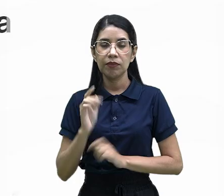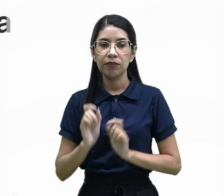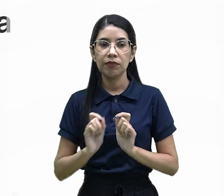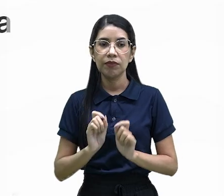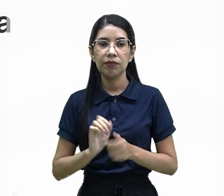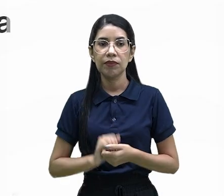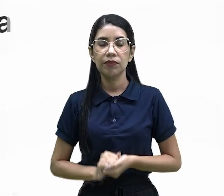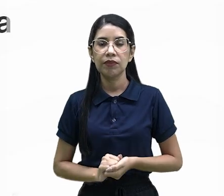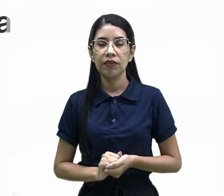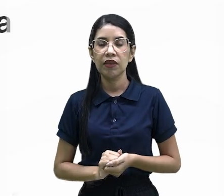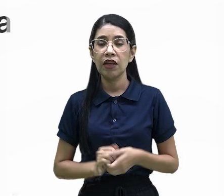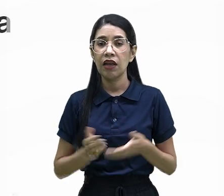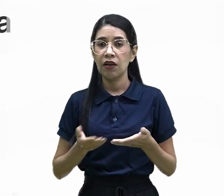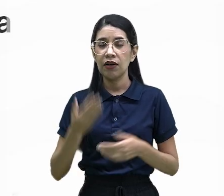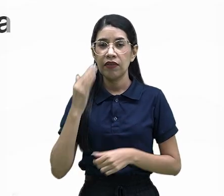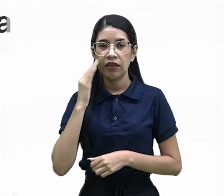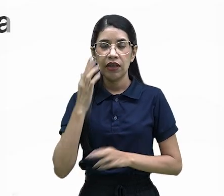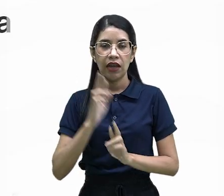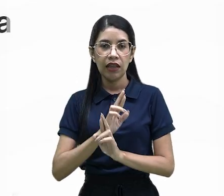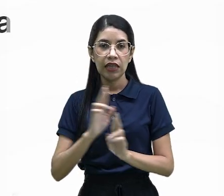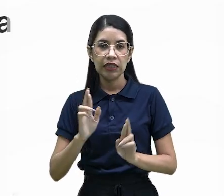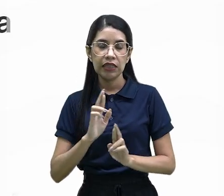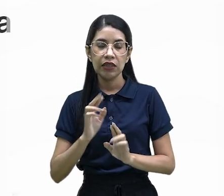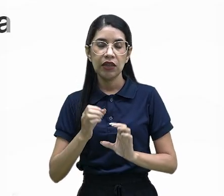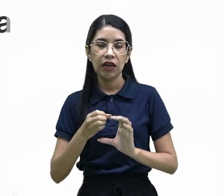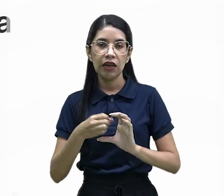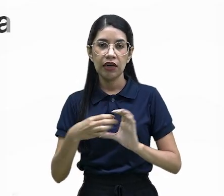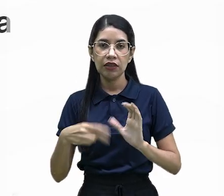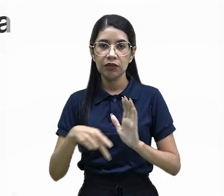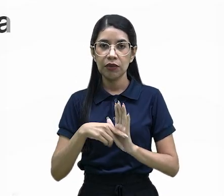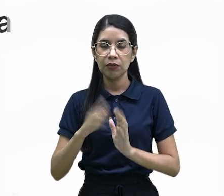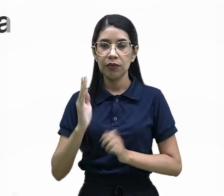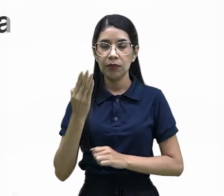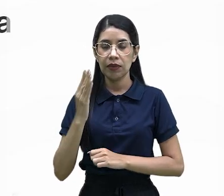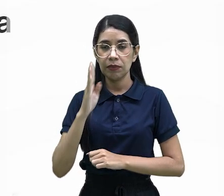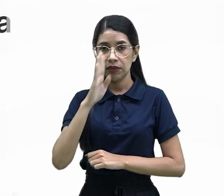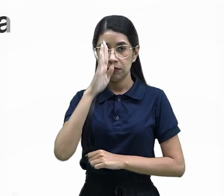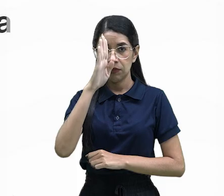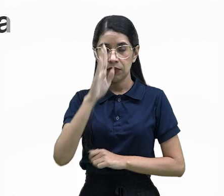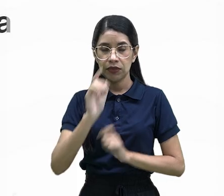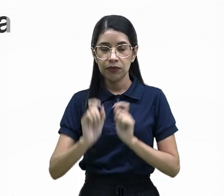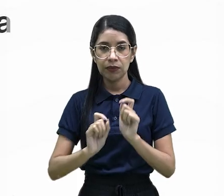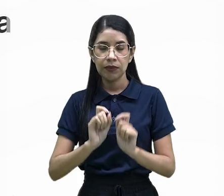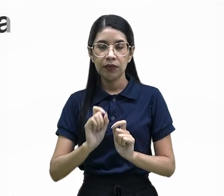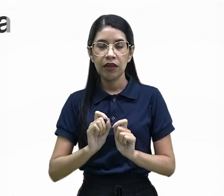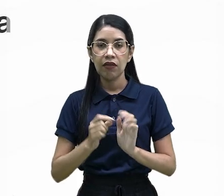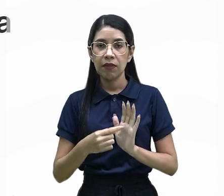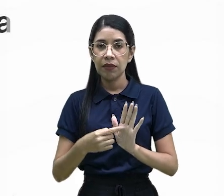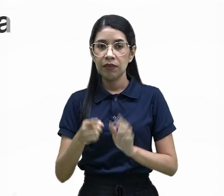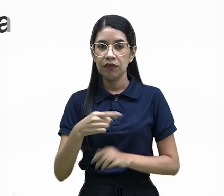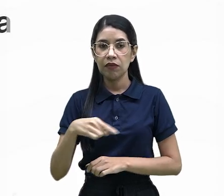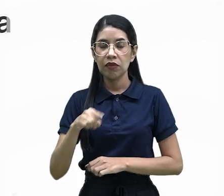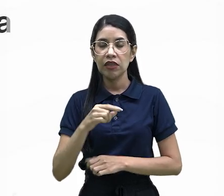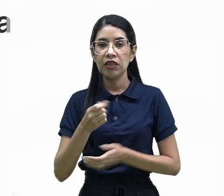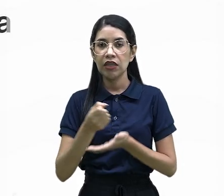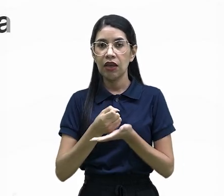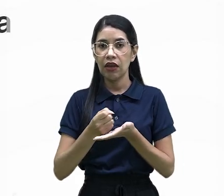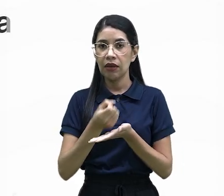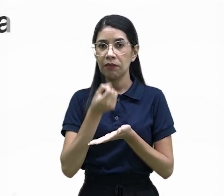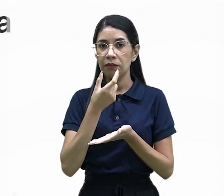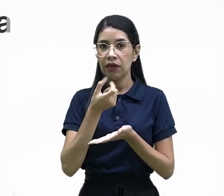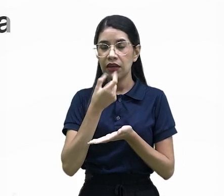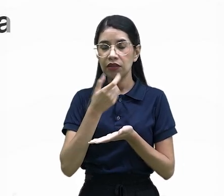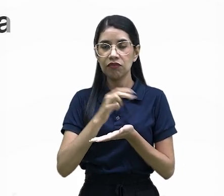legal. Então, a gente vai entender essa relação com as propriedades biológicas, principalmente aqui que eu trouxe para vocês o exemplo de fármacos,